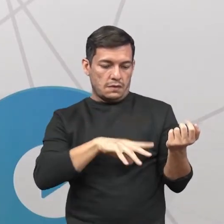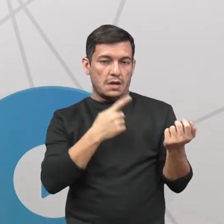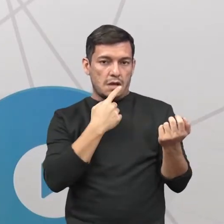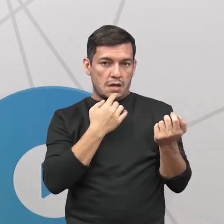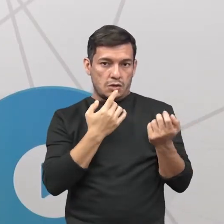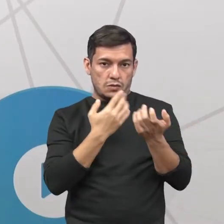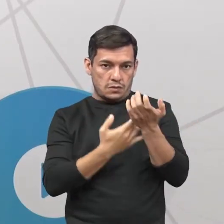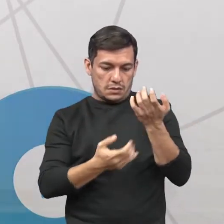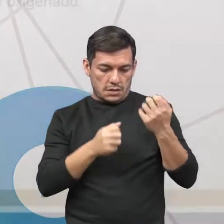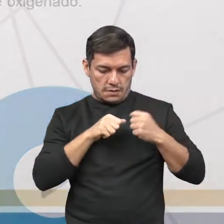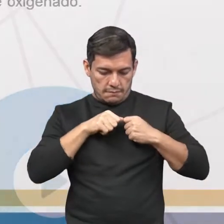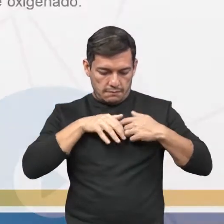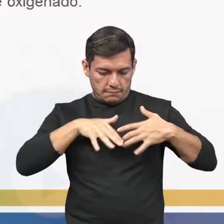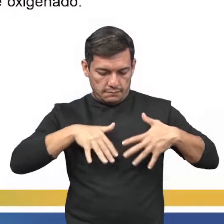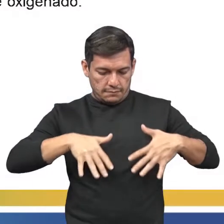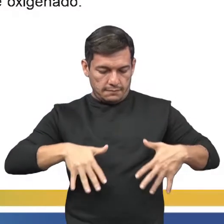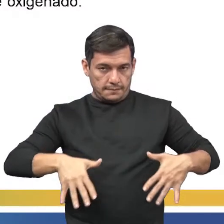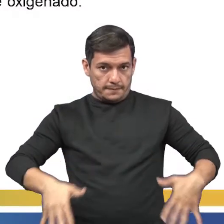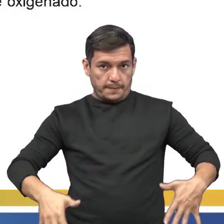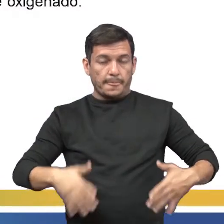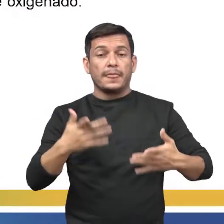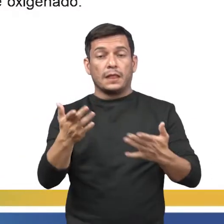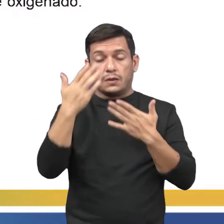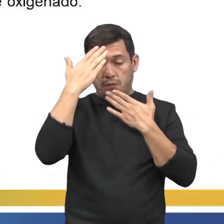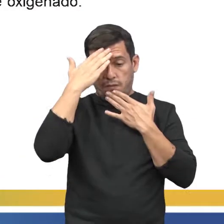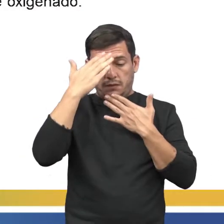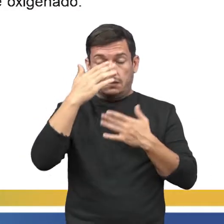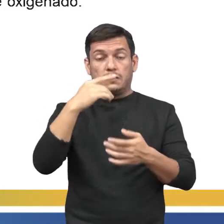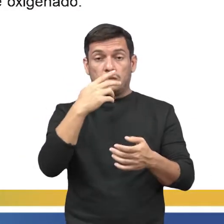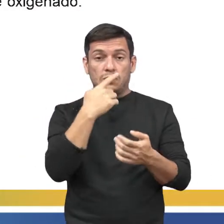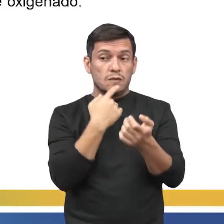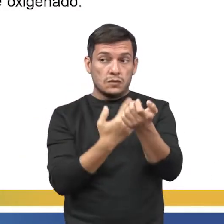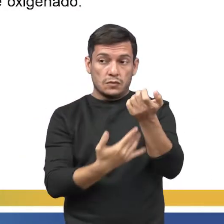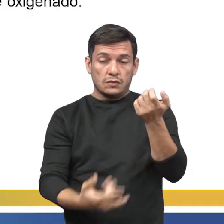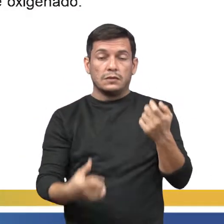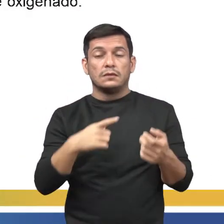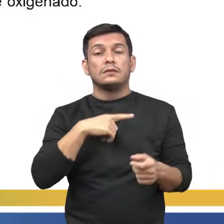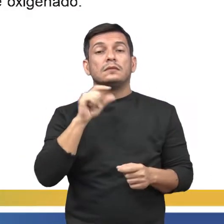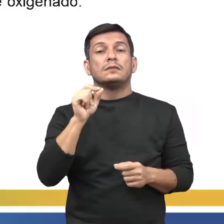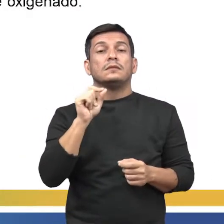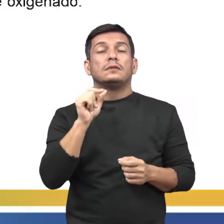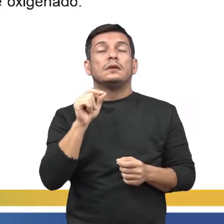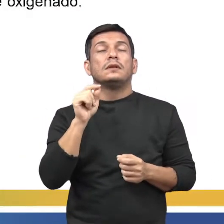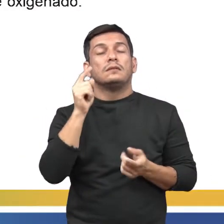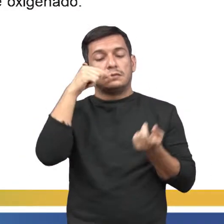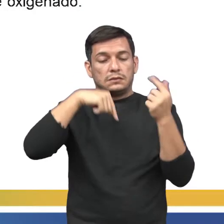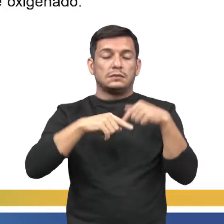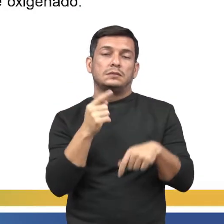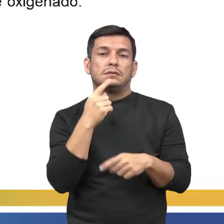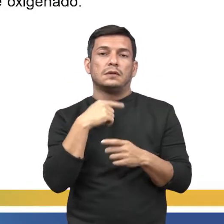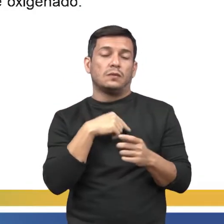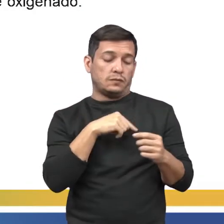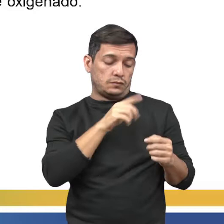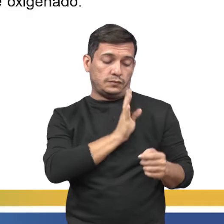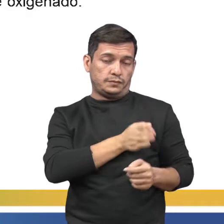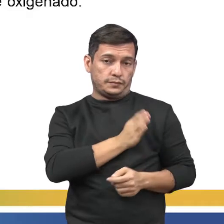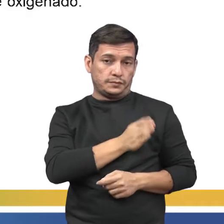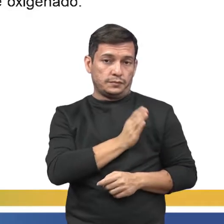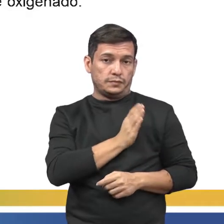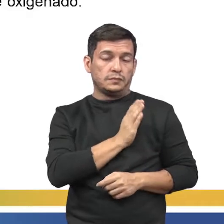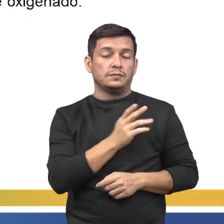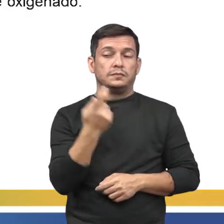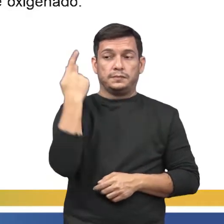do coração. O nosso sangue, ele faz uma circulação pequena, do coração